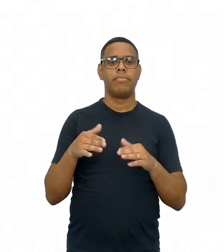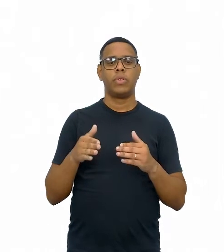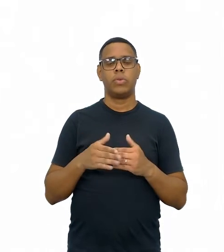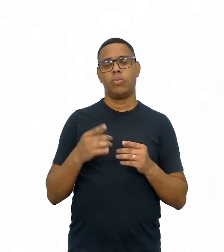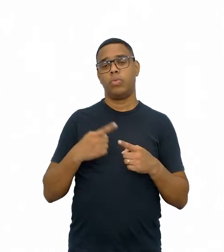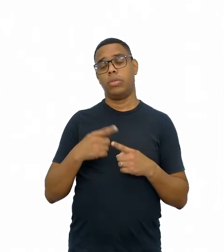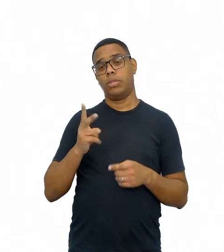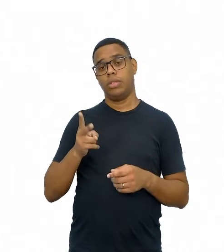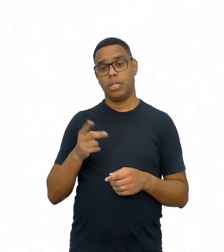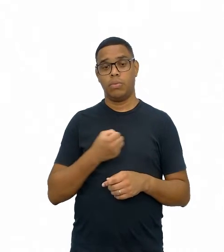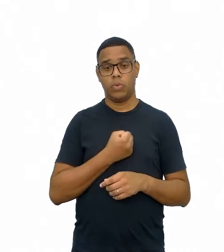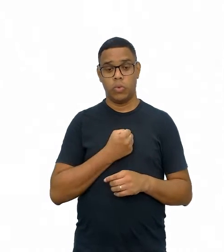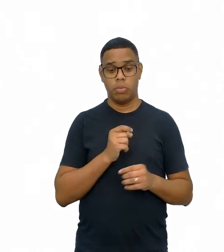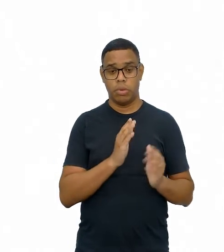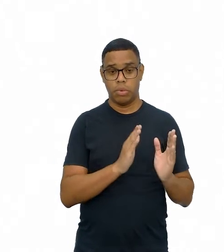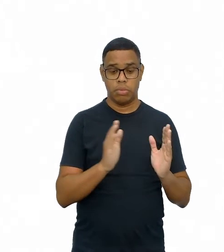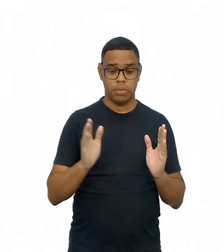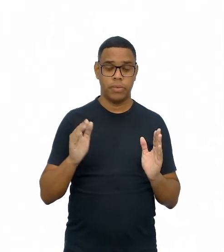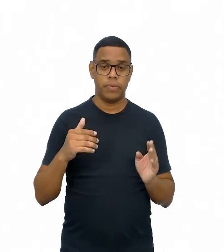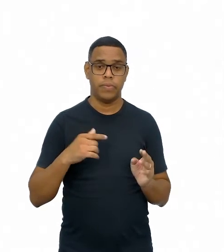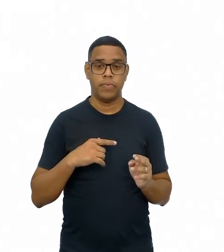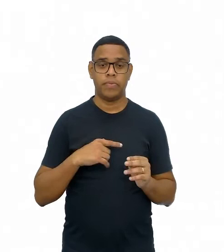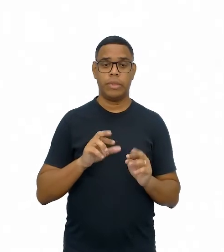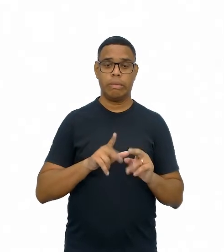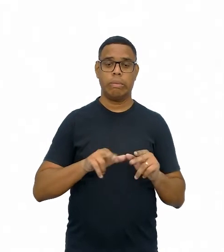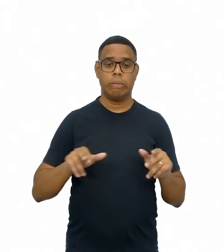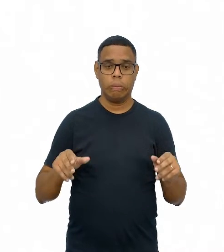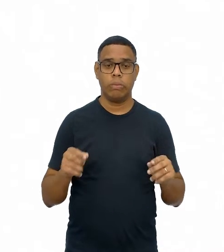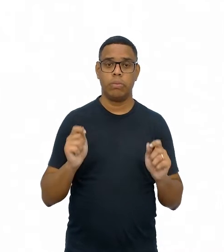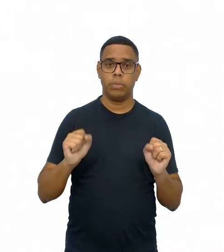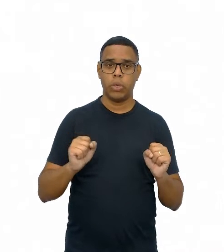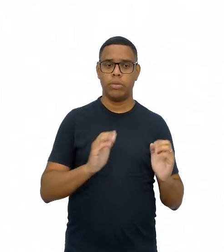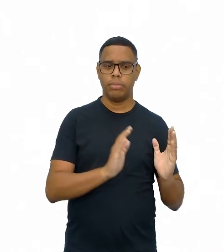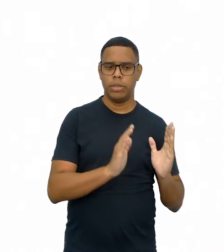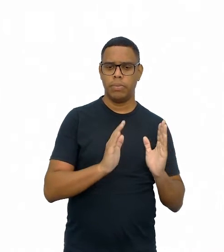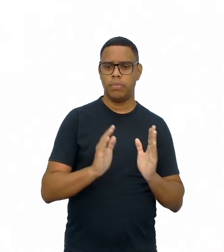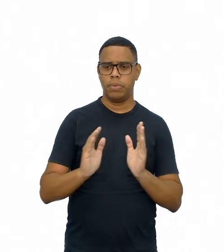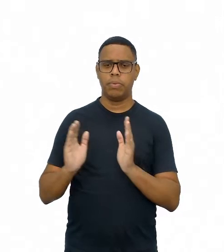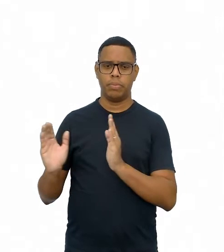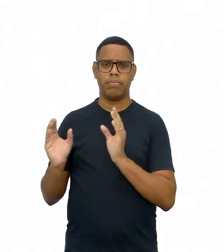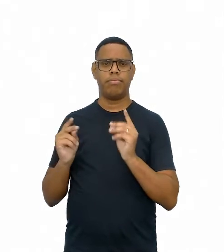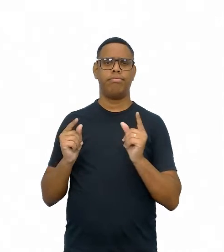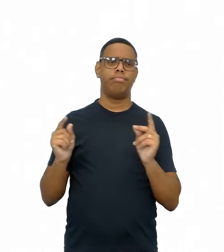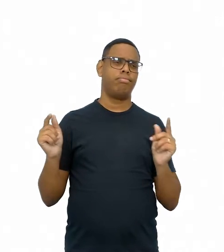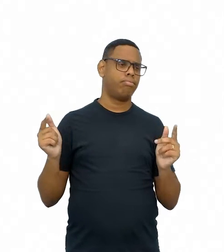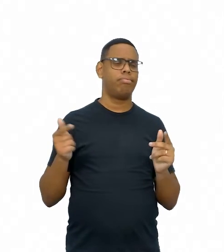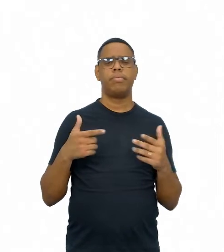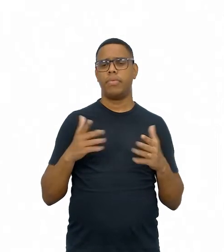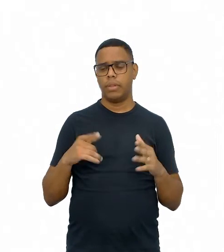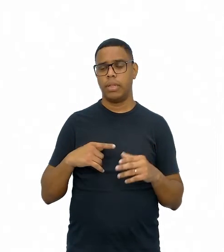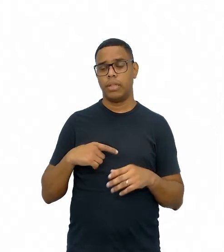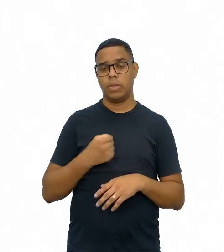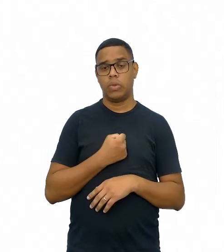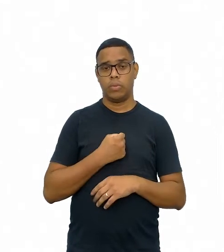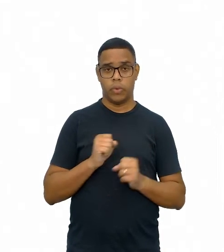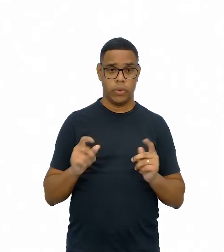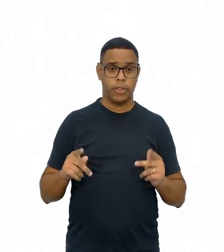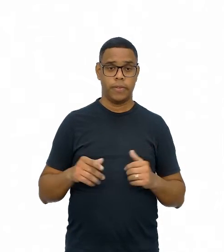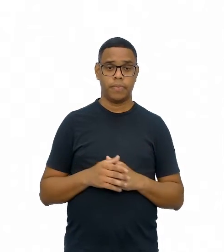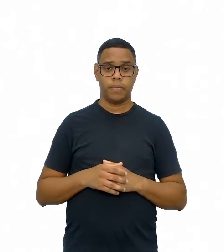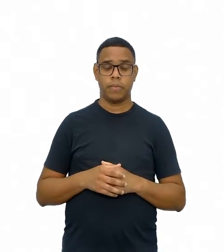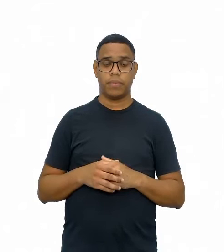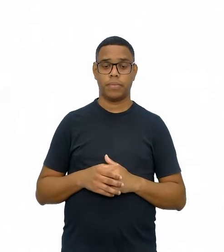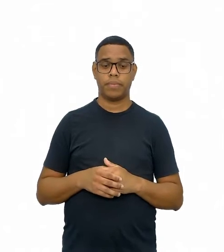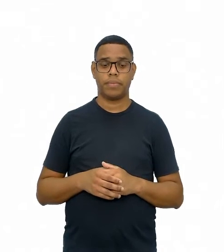porque sempre entre um número e outro, há diversas possibilidades, há diversos números que estão ali, tá ok?